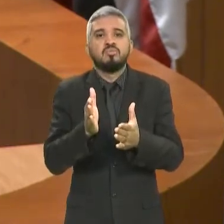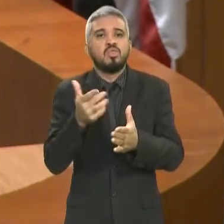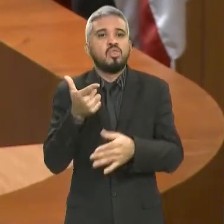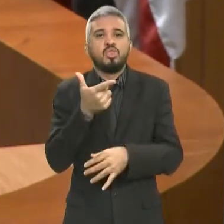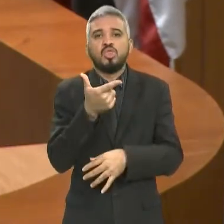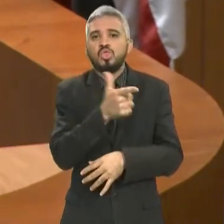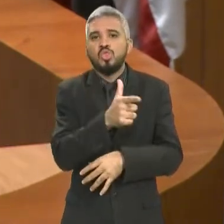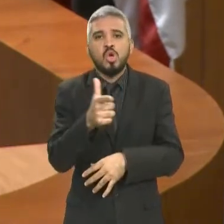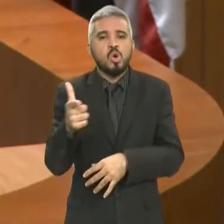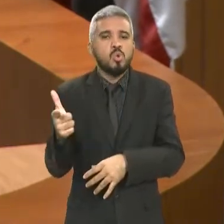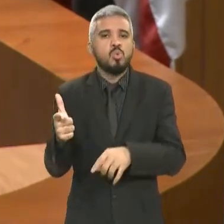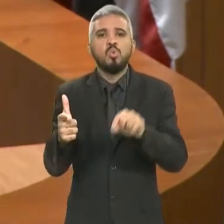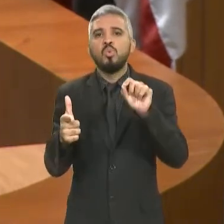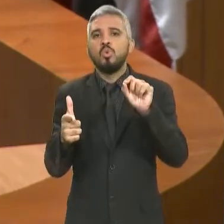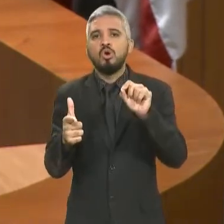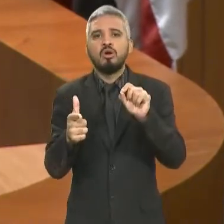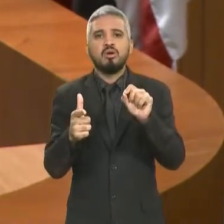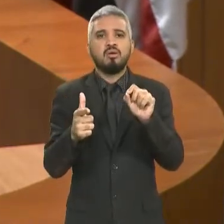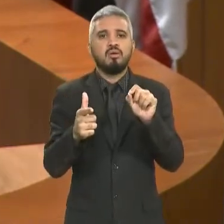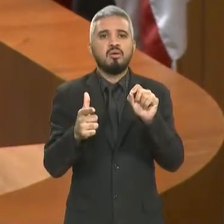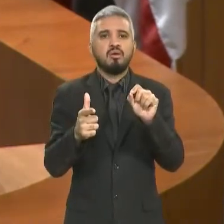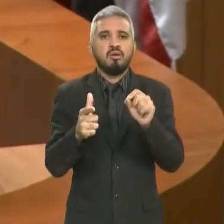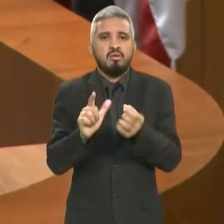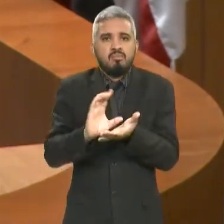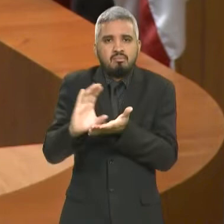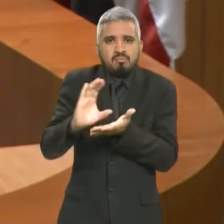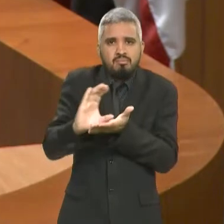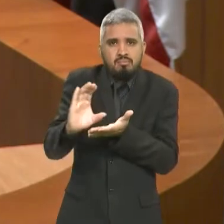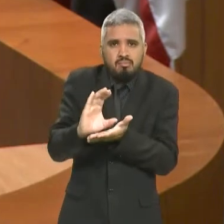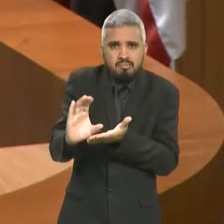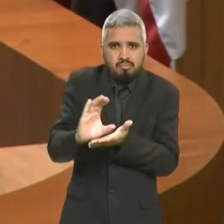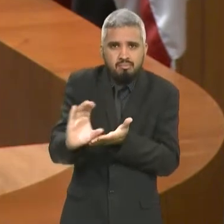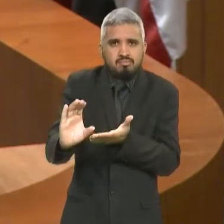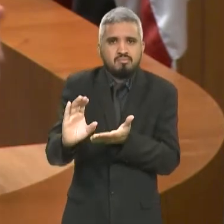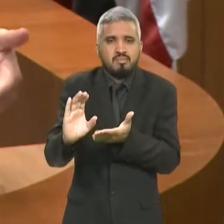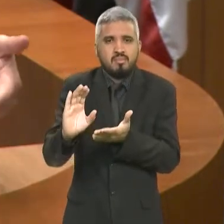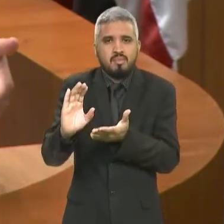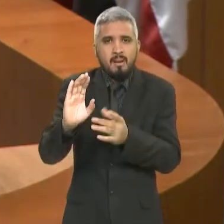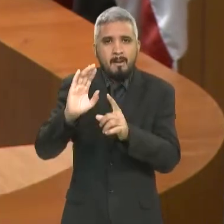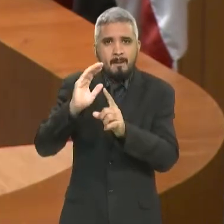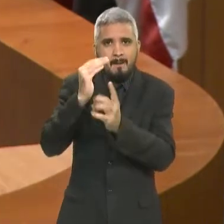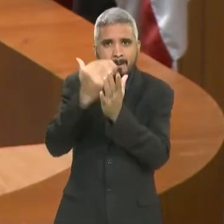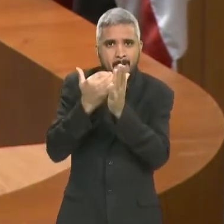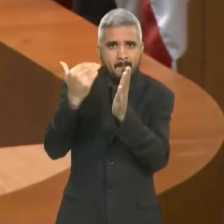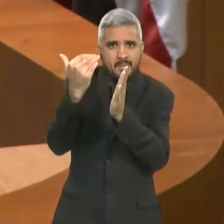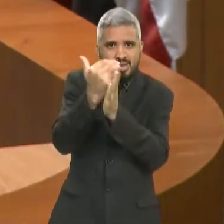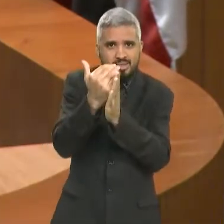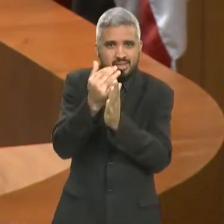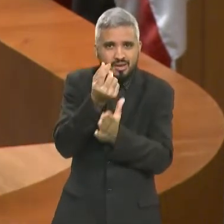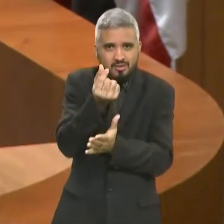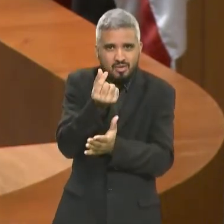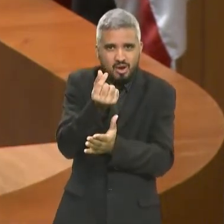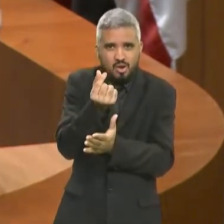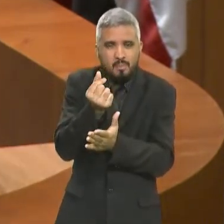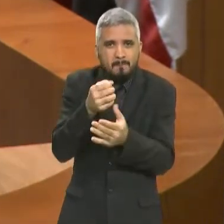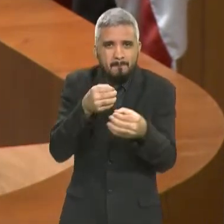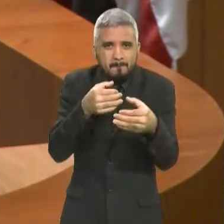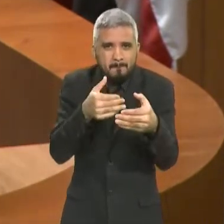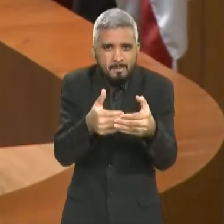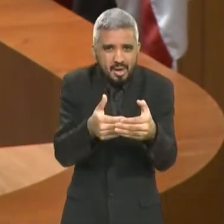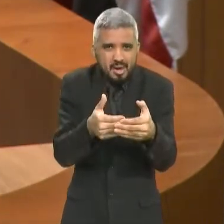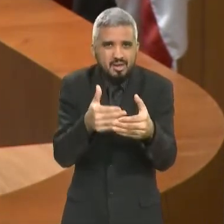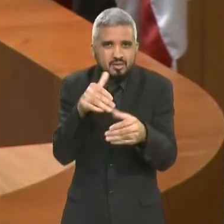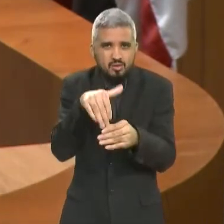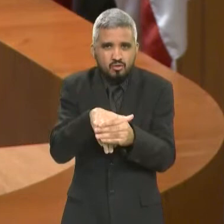hora, como programas sociais que foram aumentados à beira da eleição, que mudasse o coração